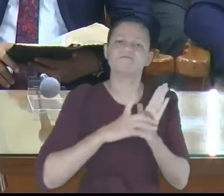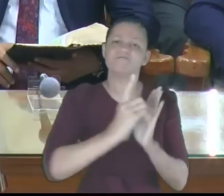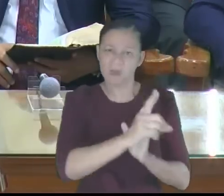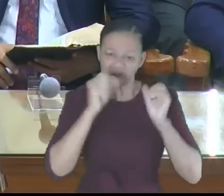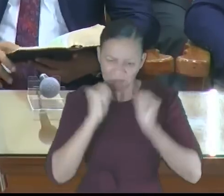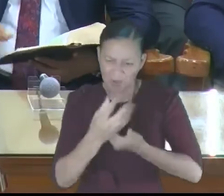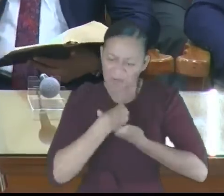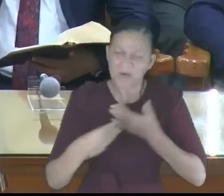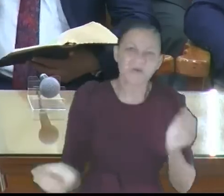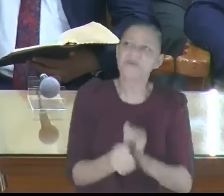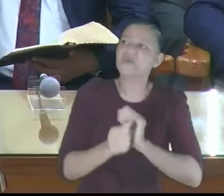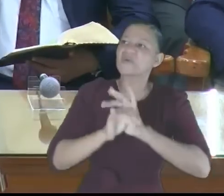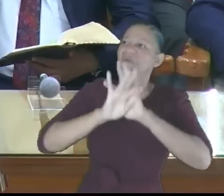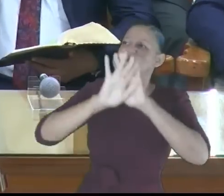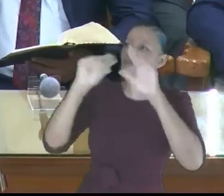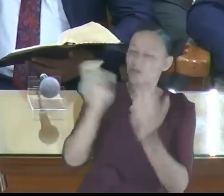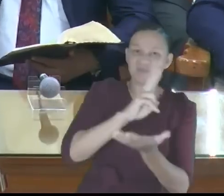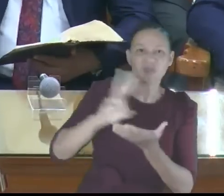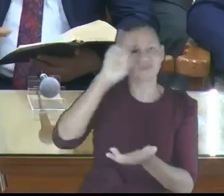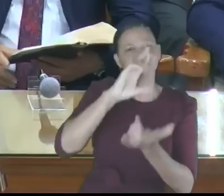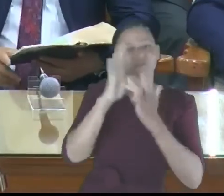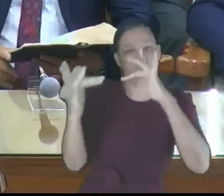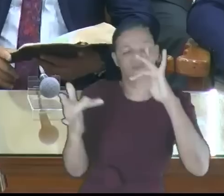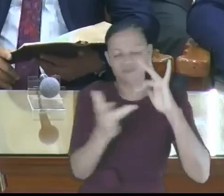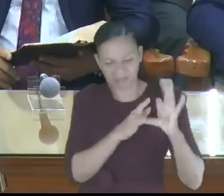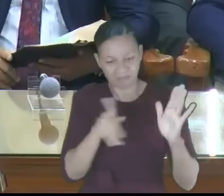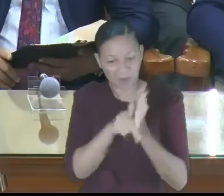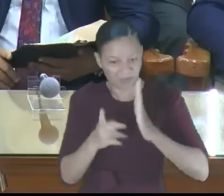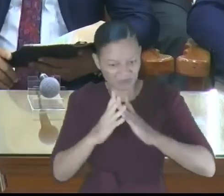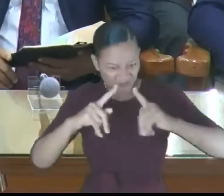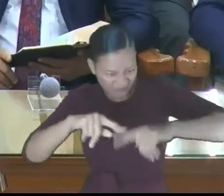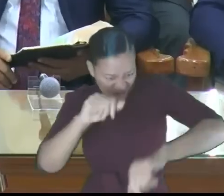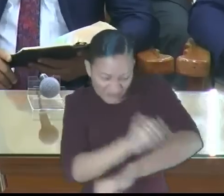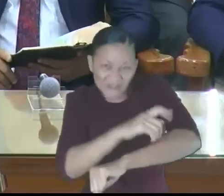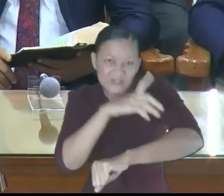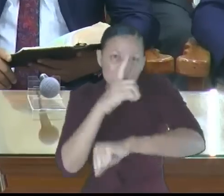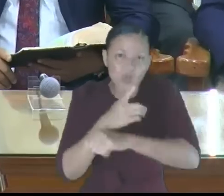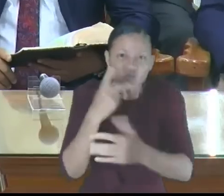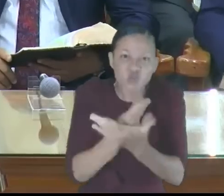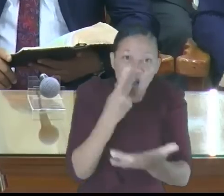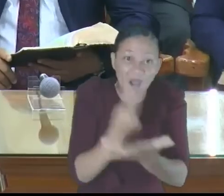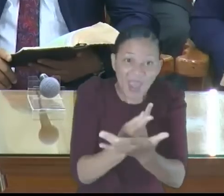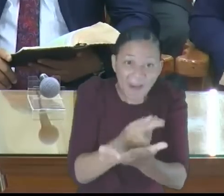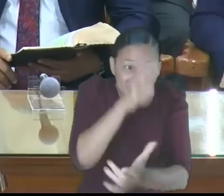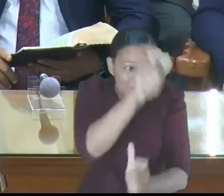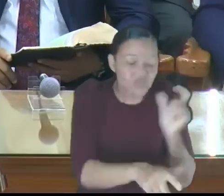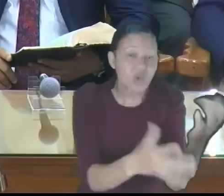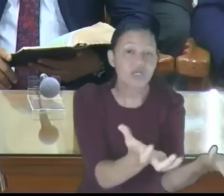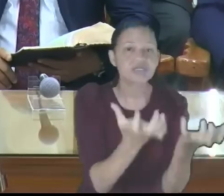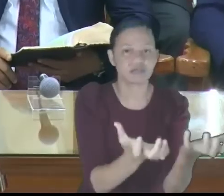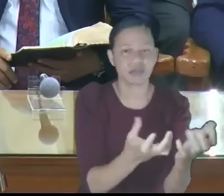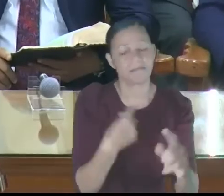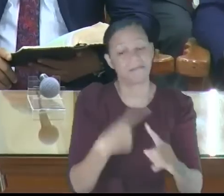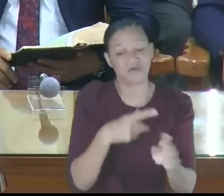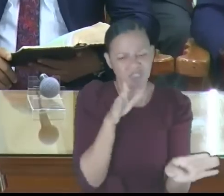pode dar glória ao nome do Senhor Jesus na Assembleia de Deus, só erra quem quer.